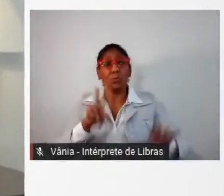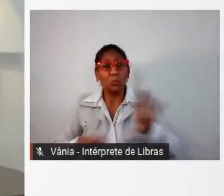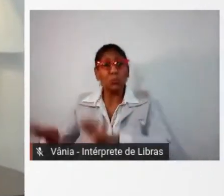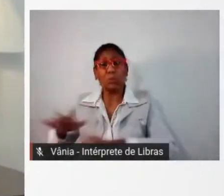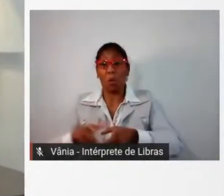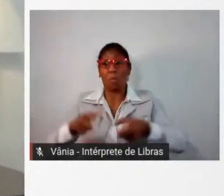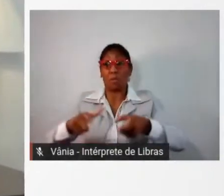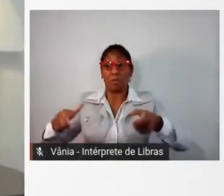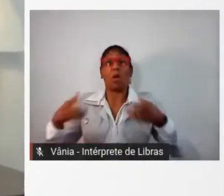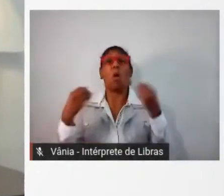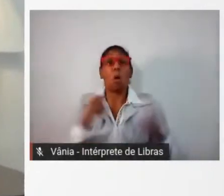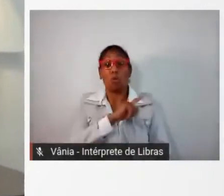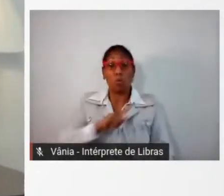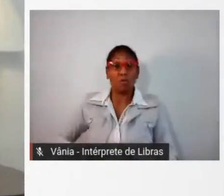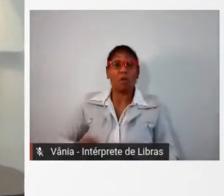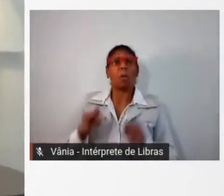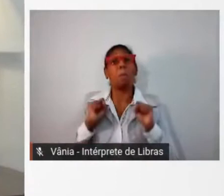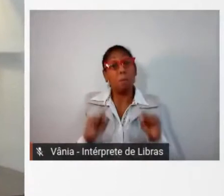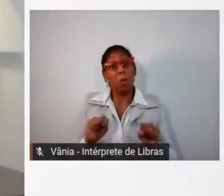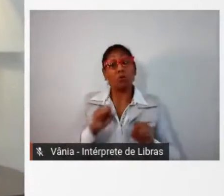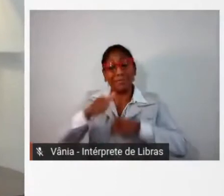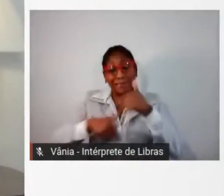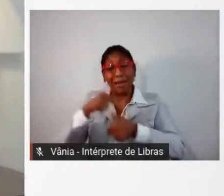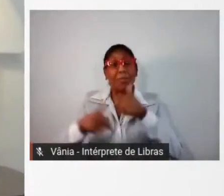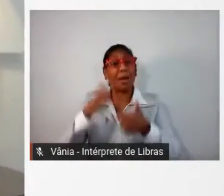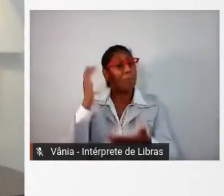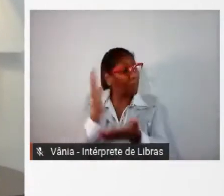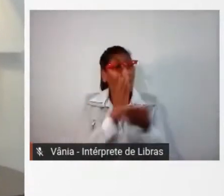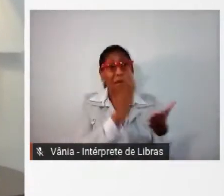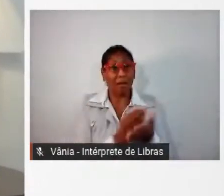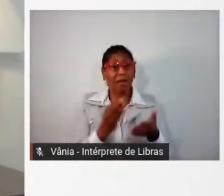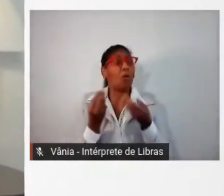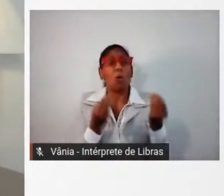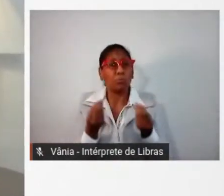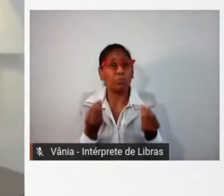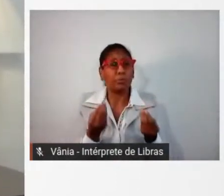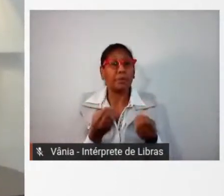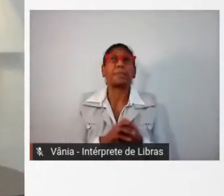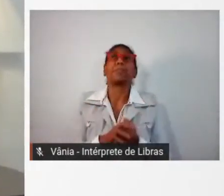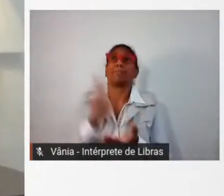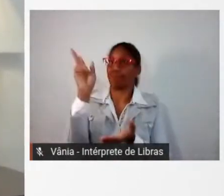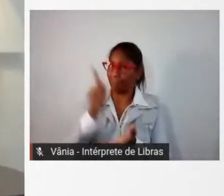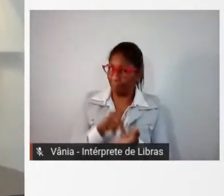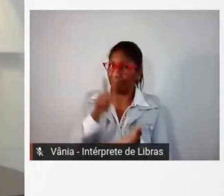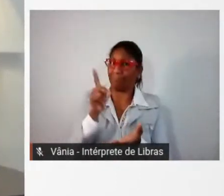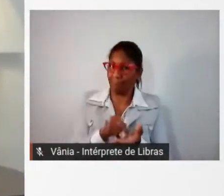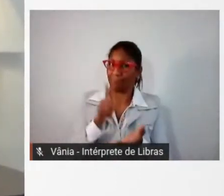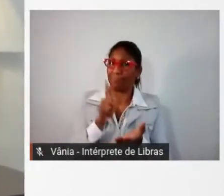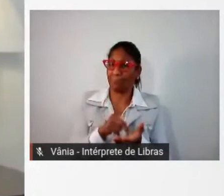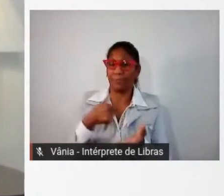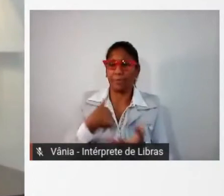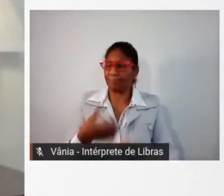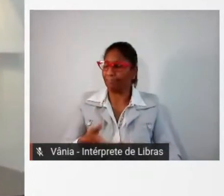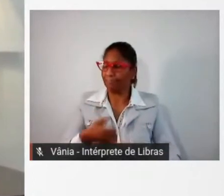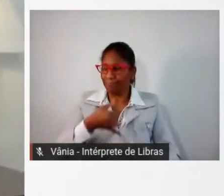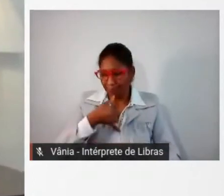E como o governo pode trabalhar para esse episódio não se repita? Lucas, de fato, uma cena que a gente lamenta.